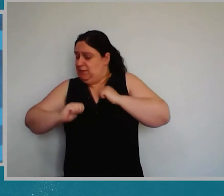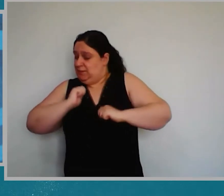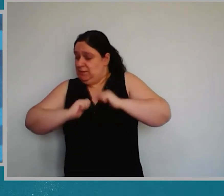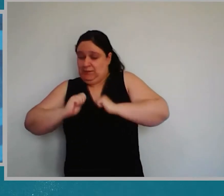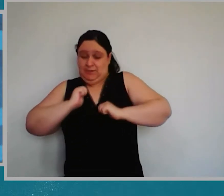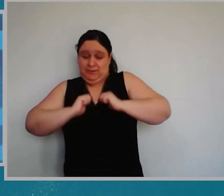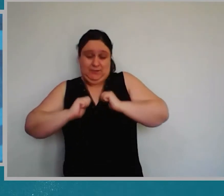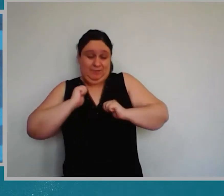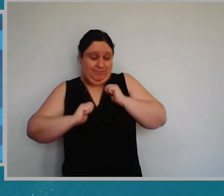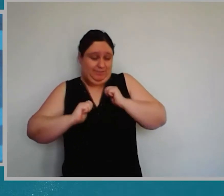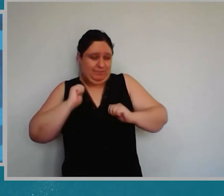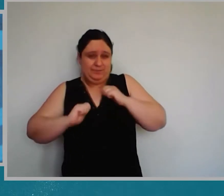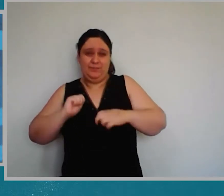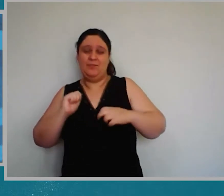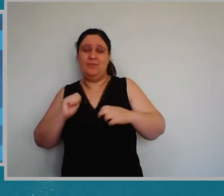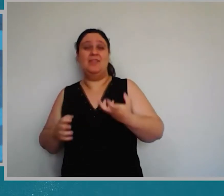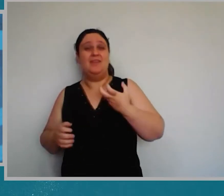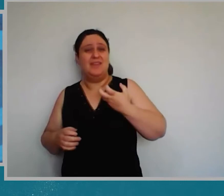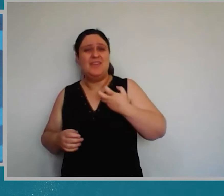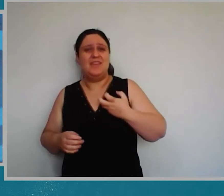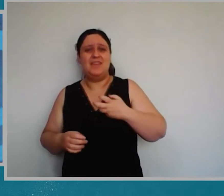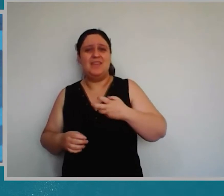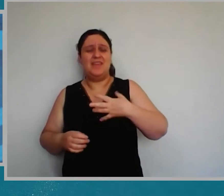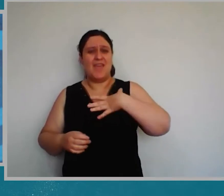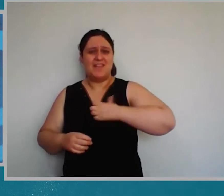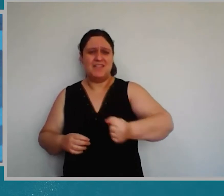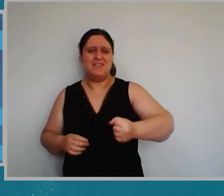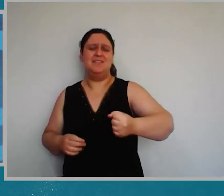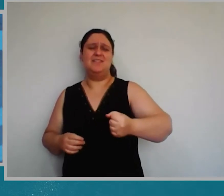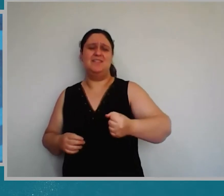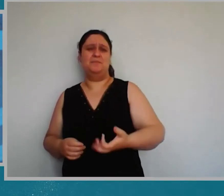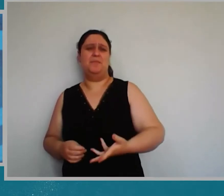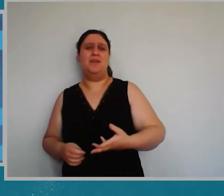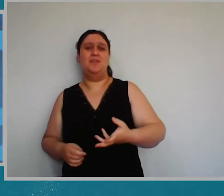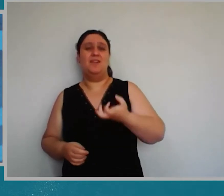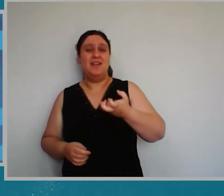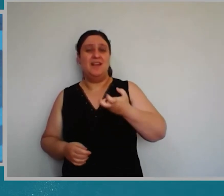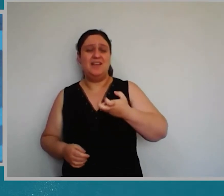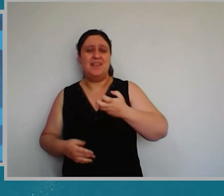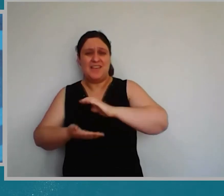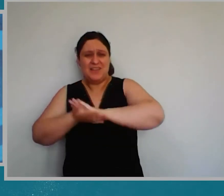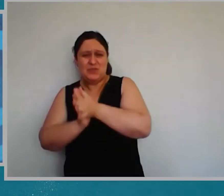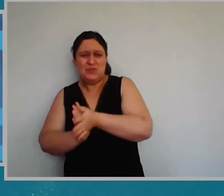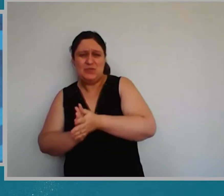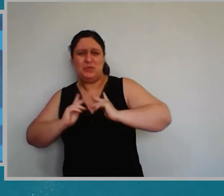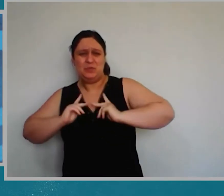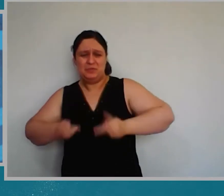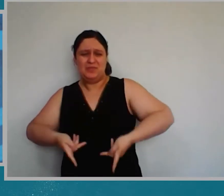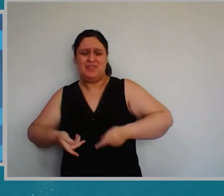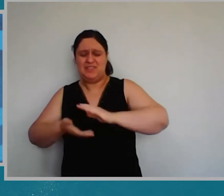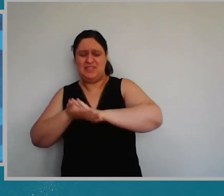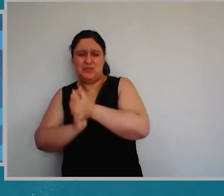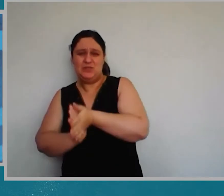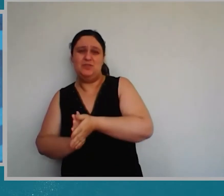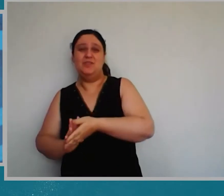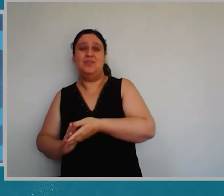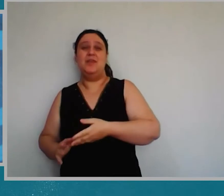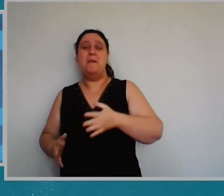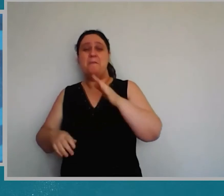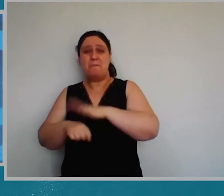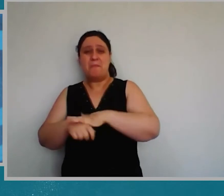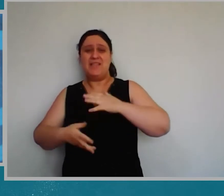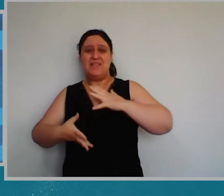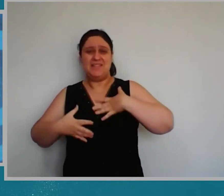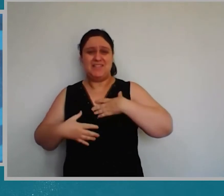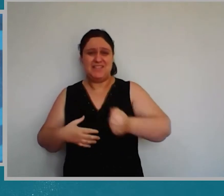tenha desespero de se matar, de suicídio. Ele quer destruir o homem. Quanto mais homens ele destruir, é melhor. Mais vão